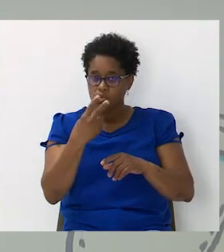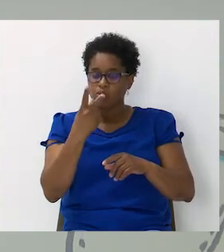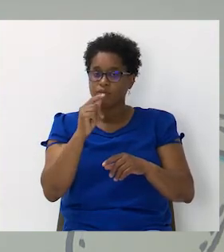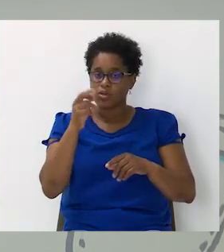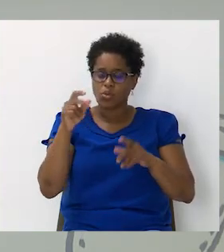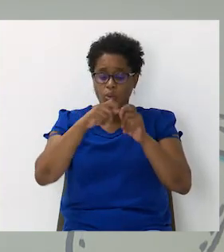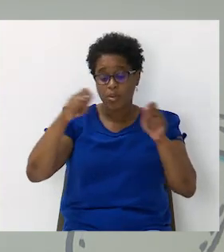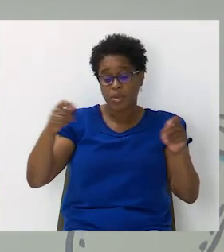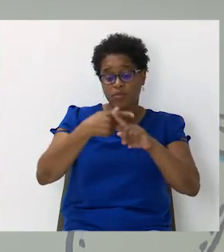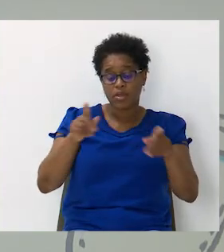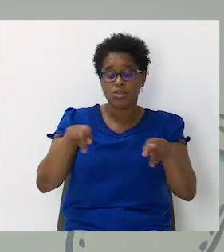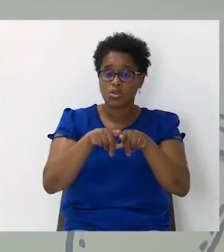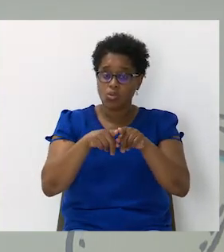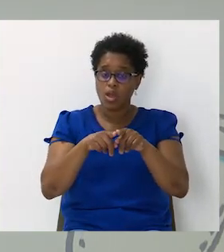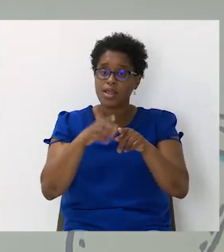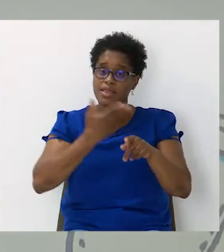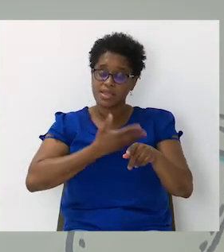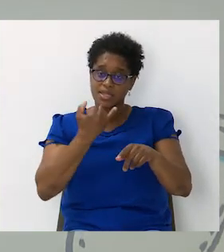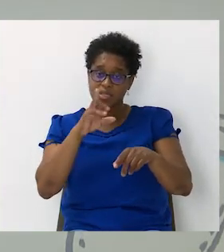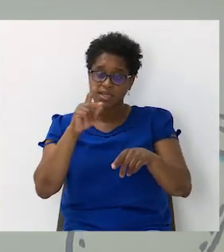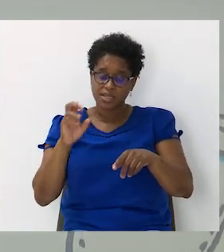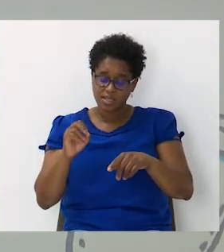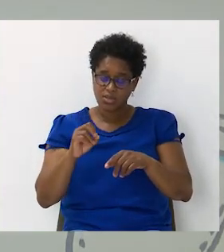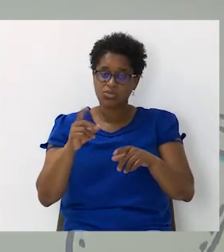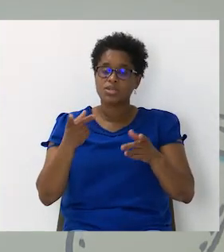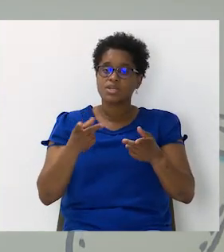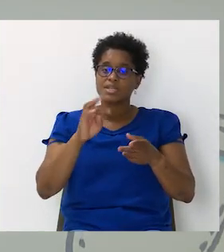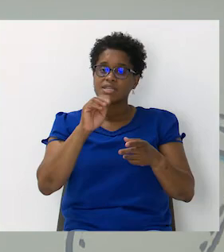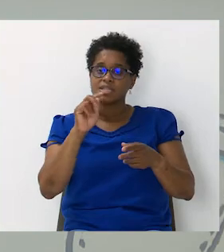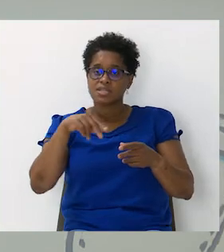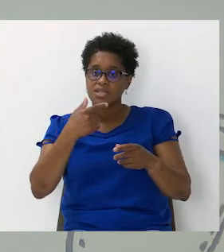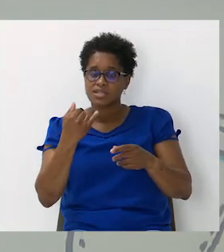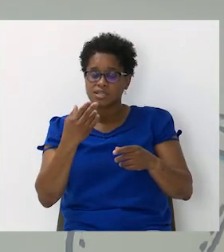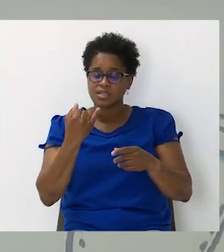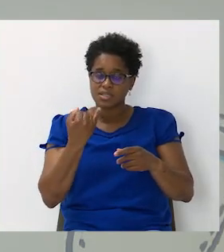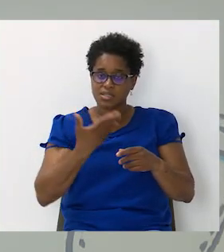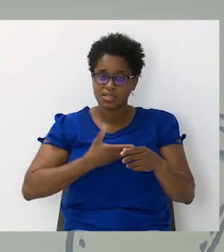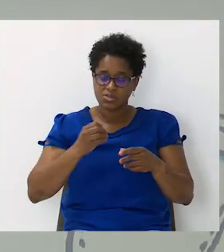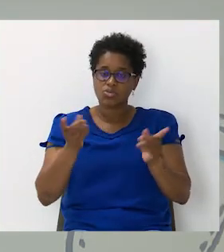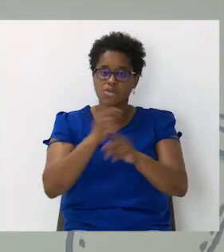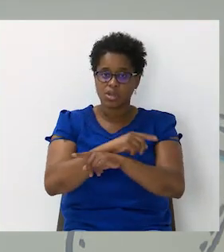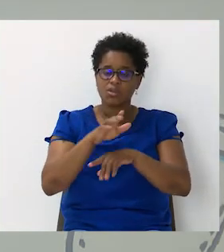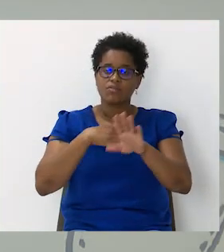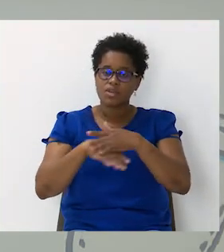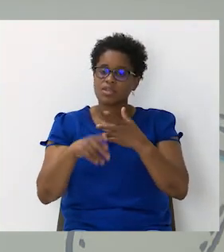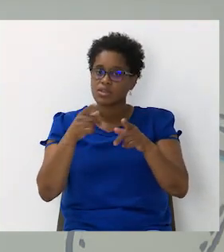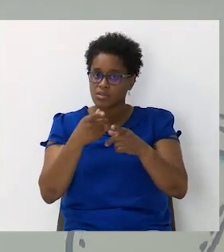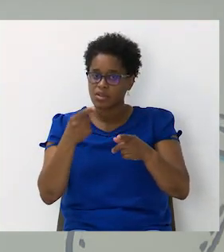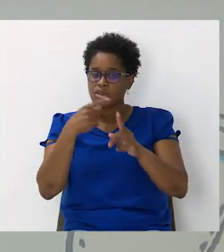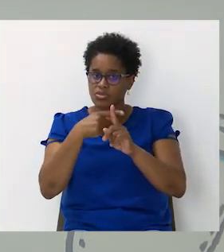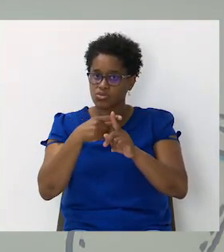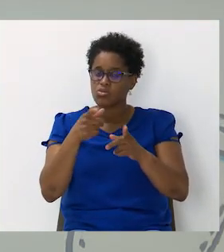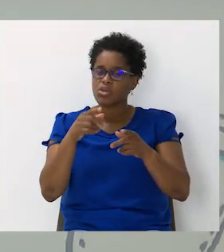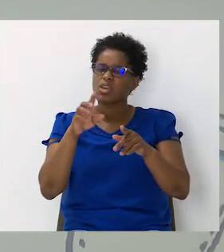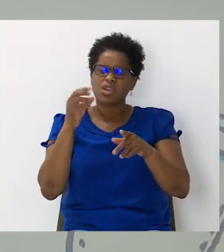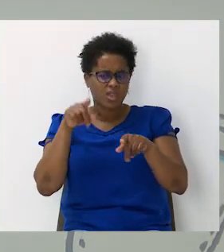mesma direção, sentidos contrários. Ao fazer essa diferença, fazemos a soma. É como se fazer a